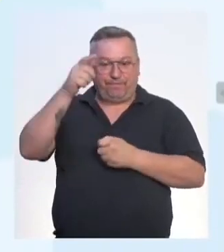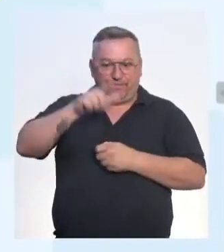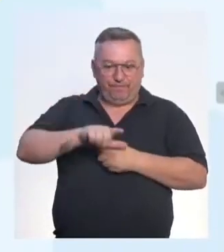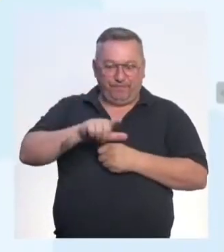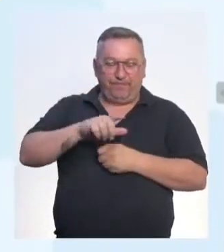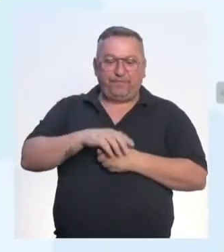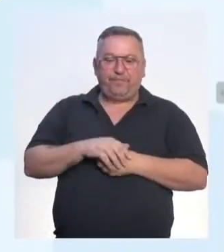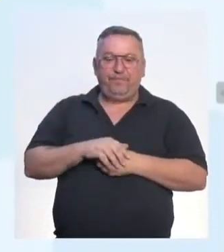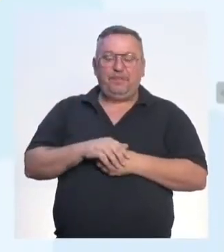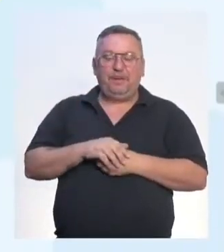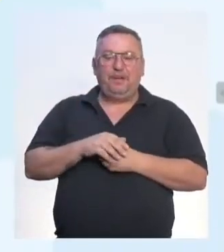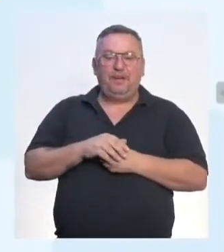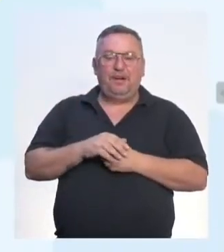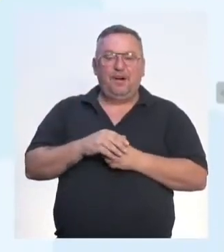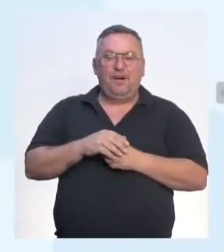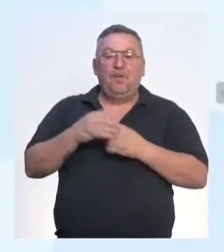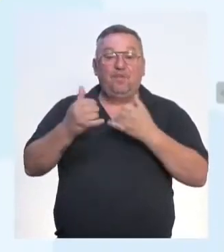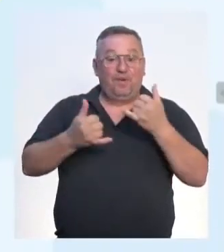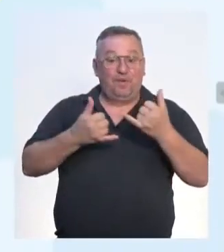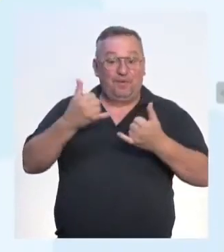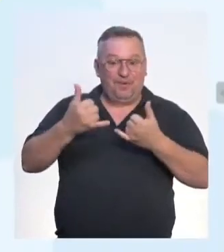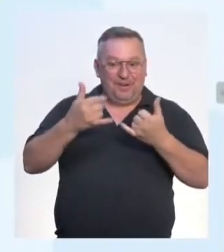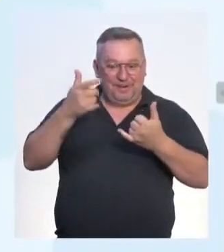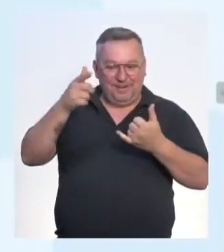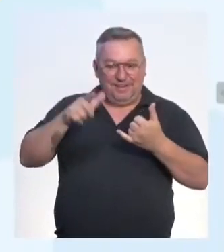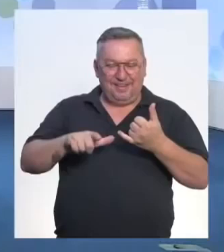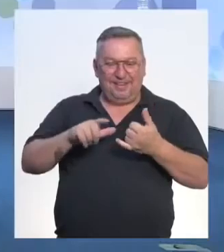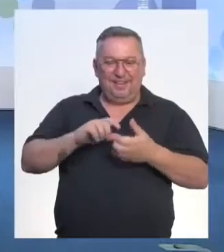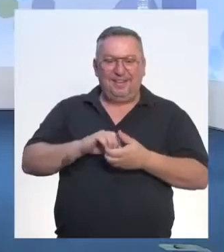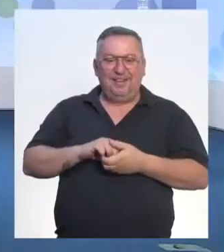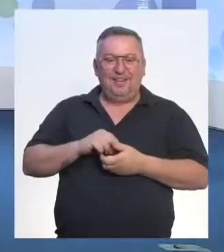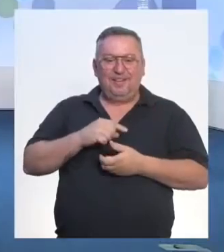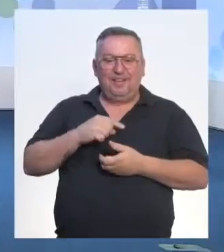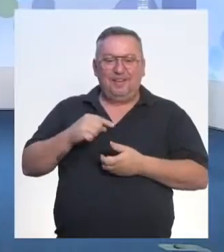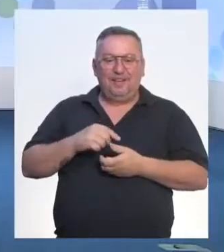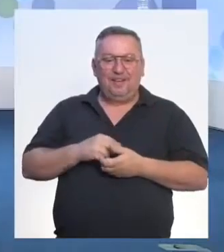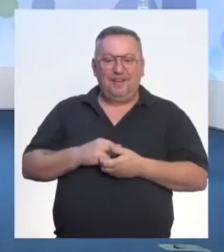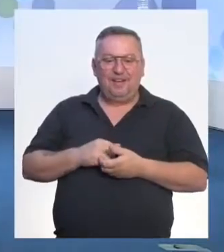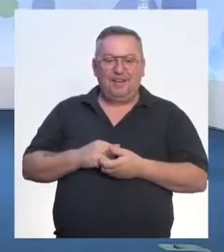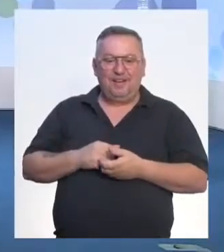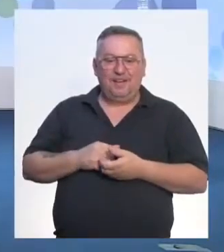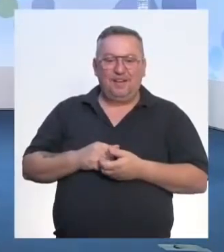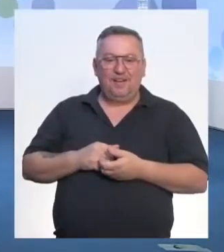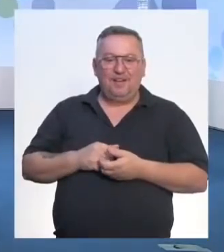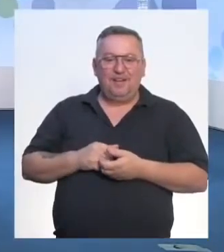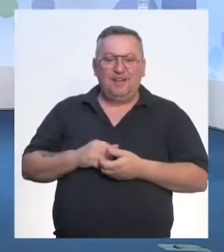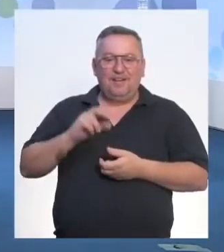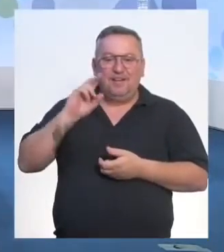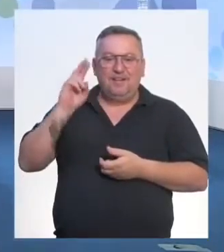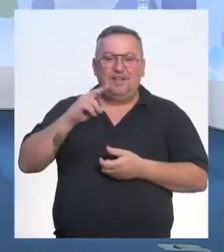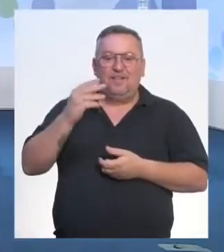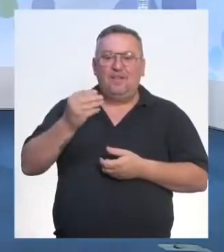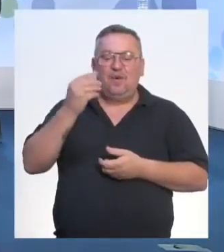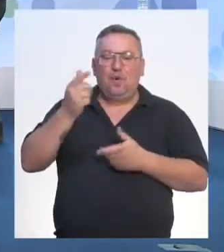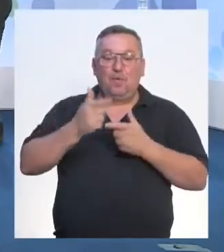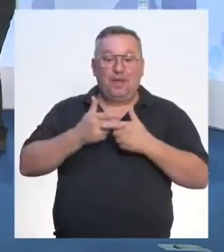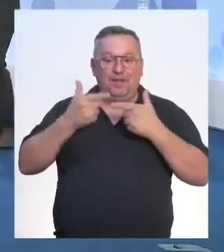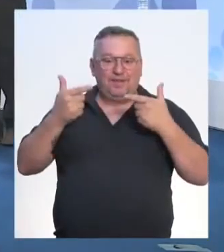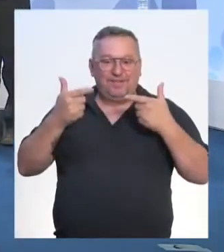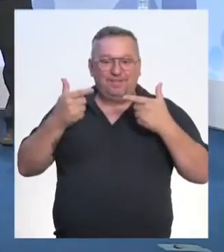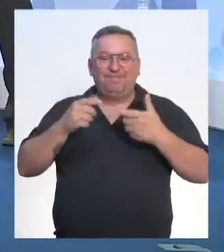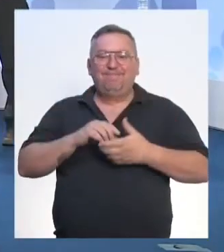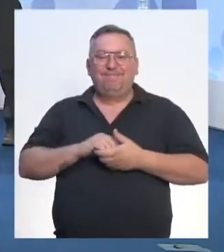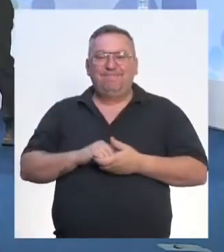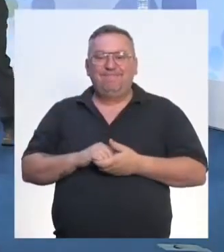outra. vamos jogar os Pega ali. Vamos. negativos. Vamos tentar os negativos E aí agora. vamos ver como é que a sorte lhe sorri.